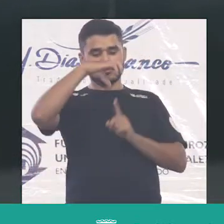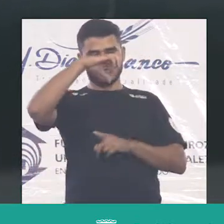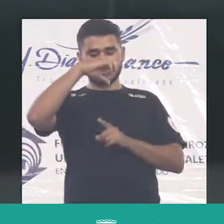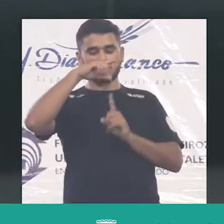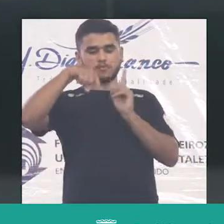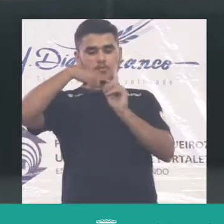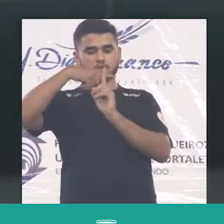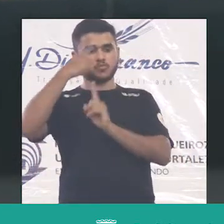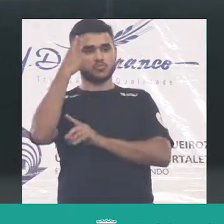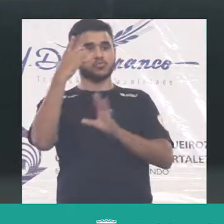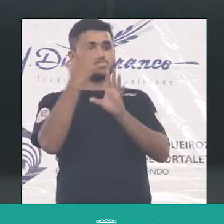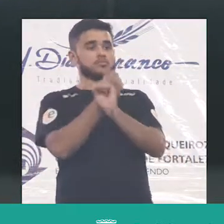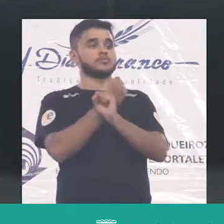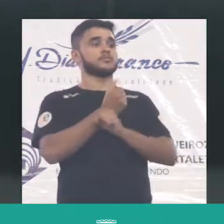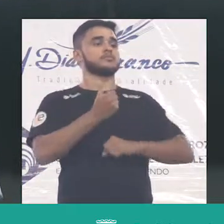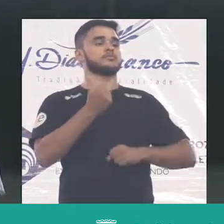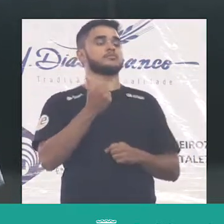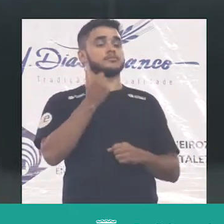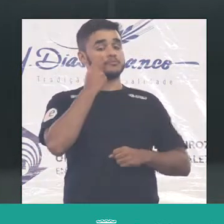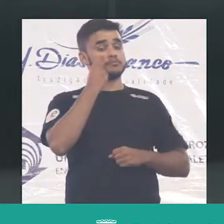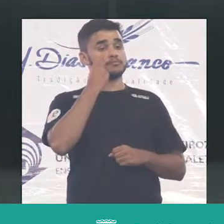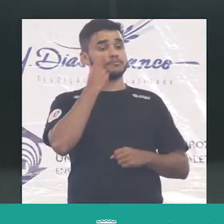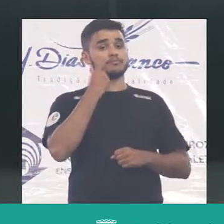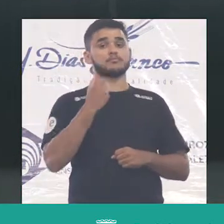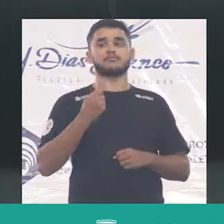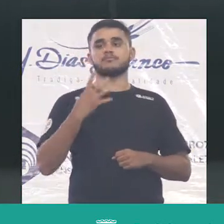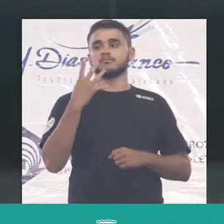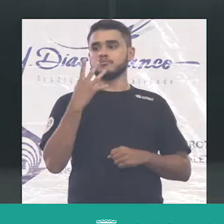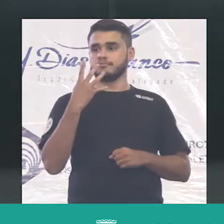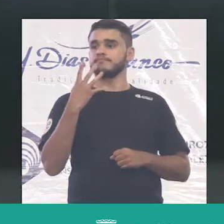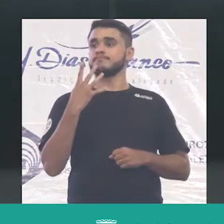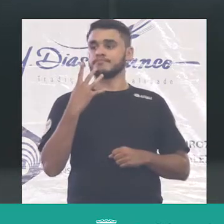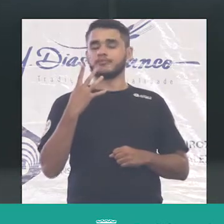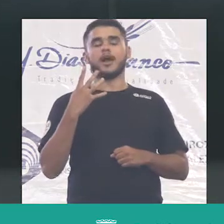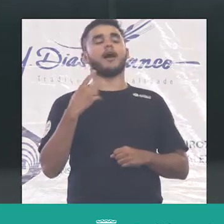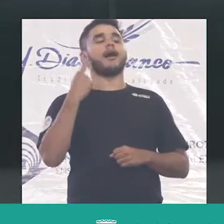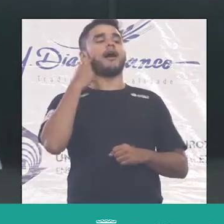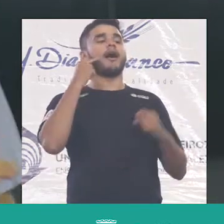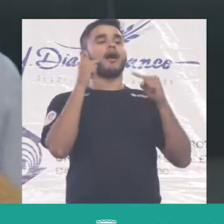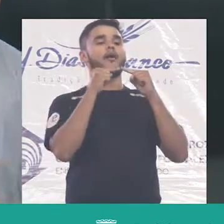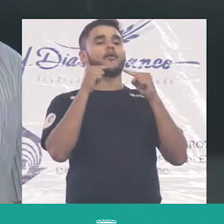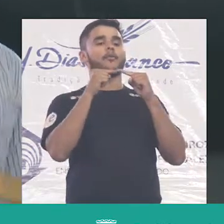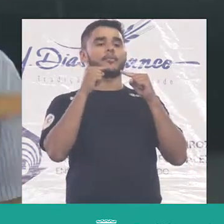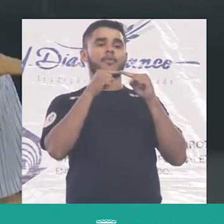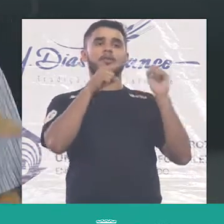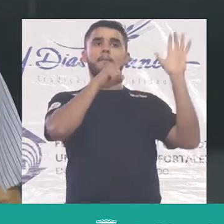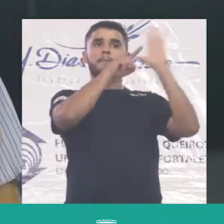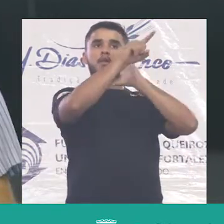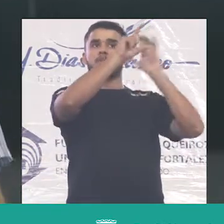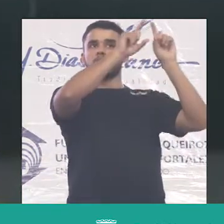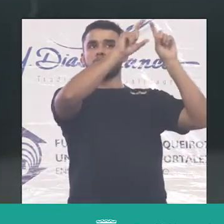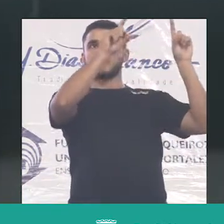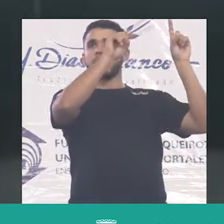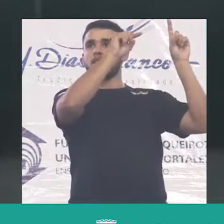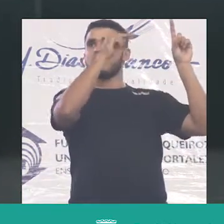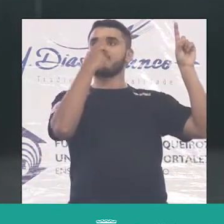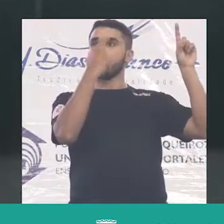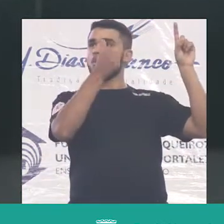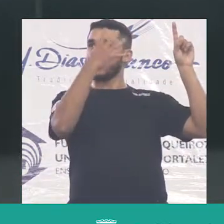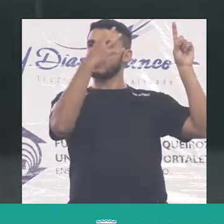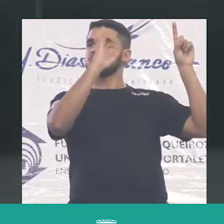1. 9 com mais 4, 13, com mais 1, 14. Aí eu consegui construir essa figura